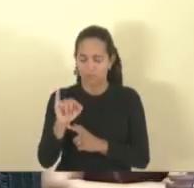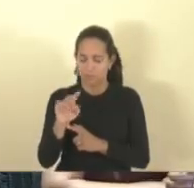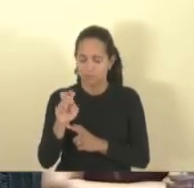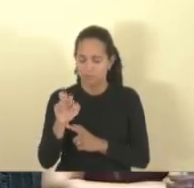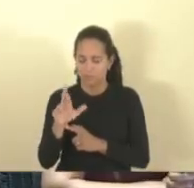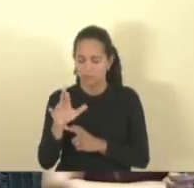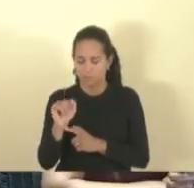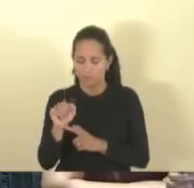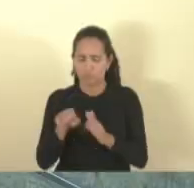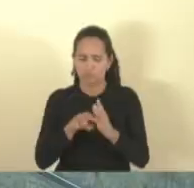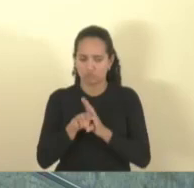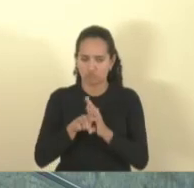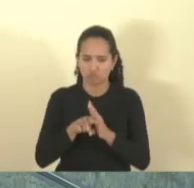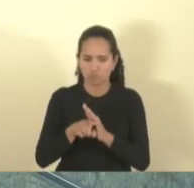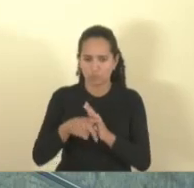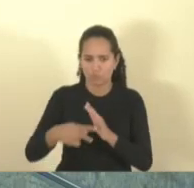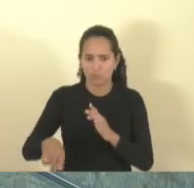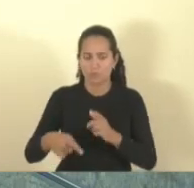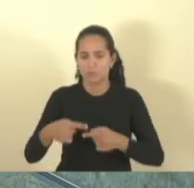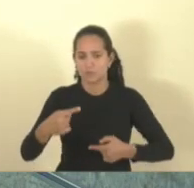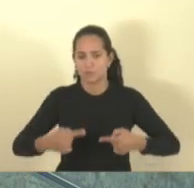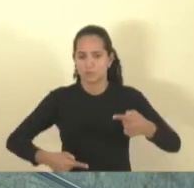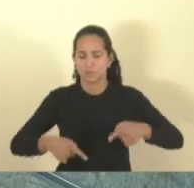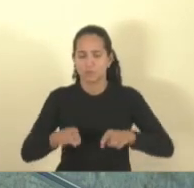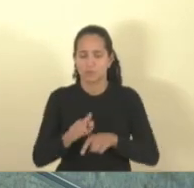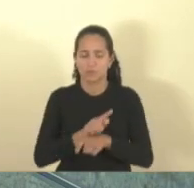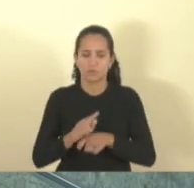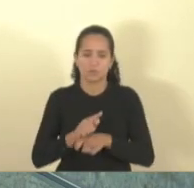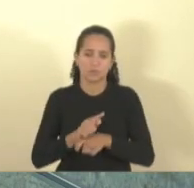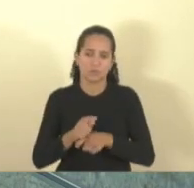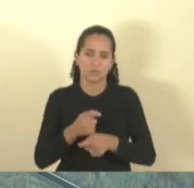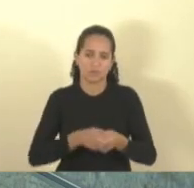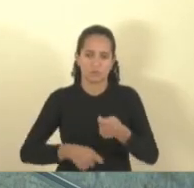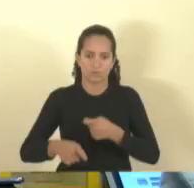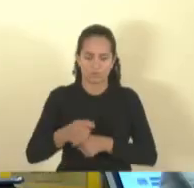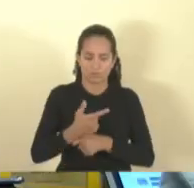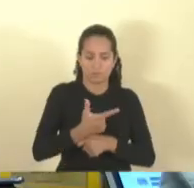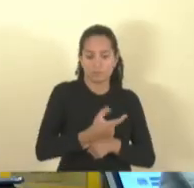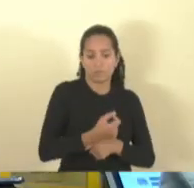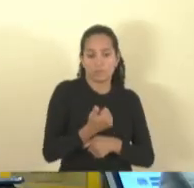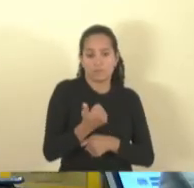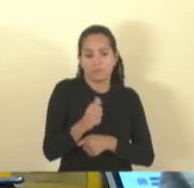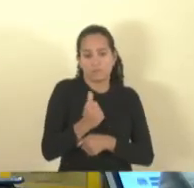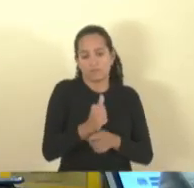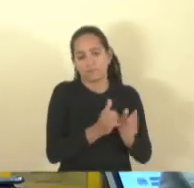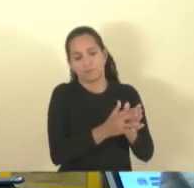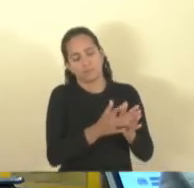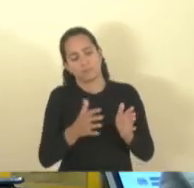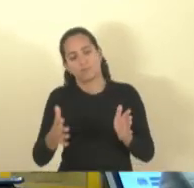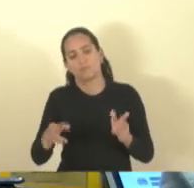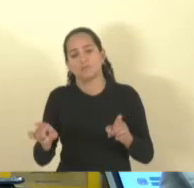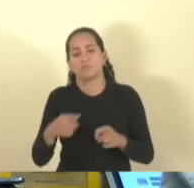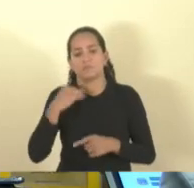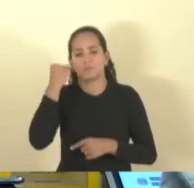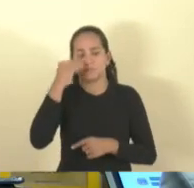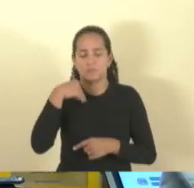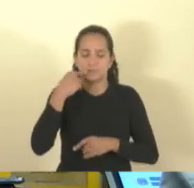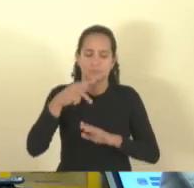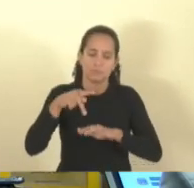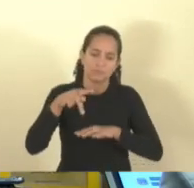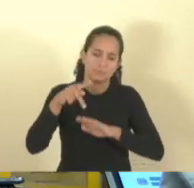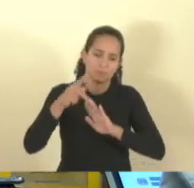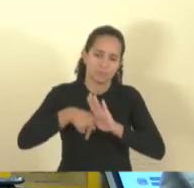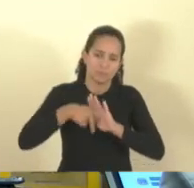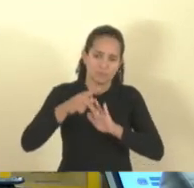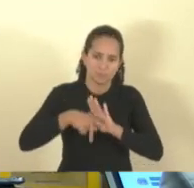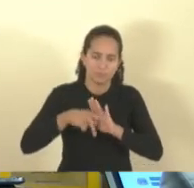Especialista em políticas públicas e gestão governamental desde 2011, com ampla experiência em gerenciamento de projetos de